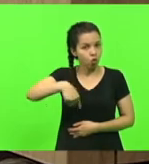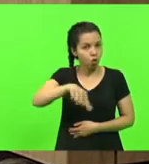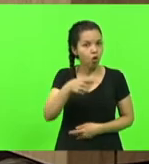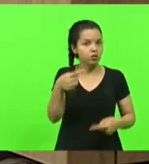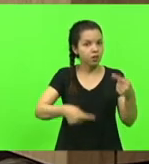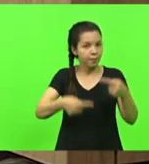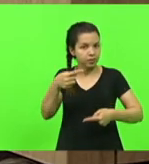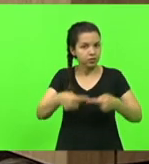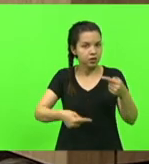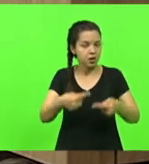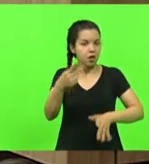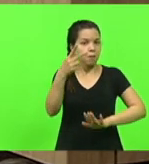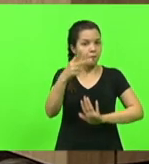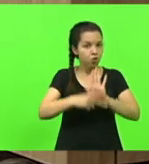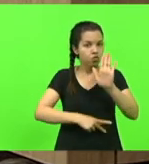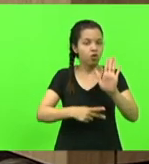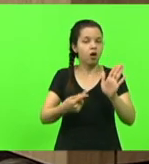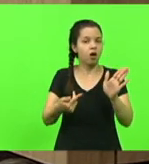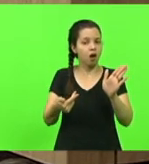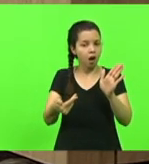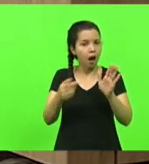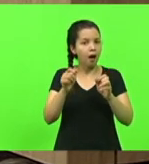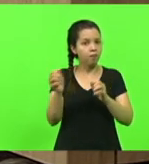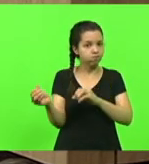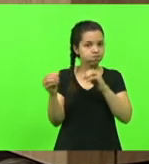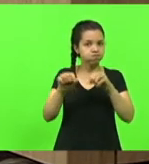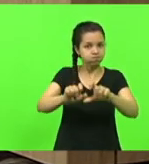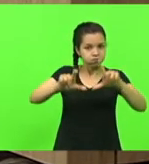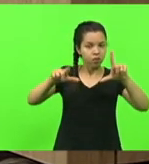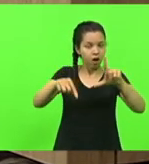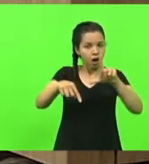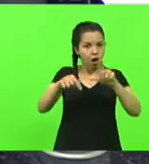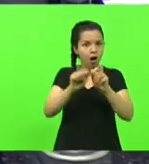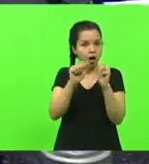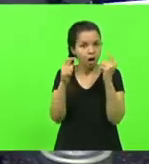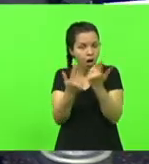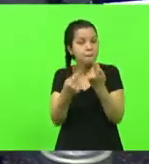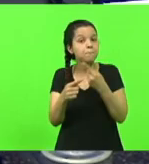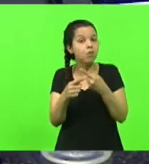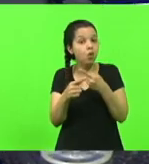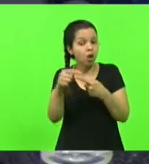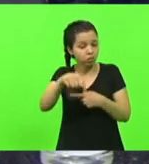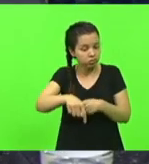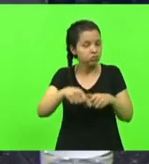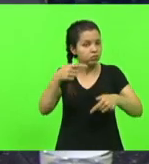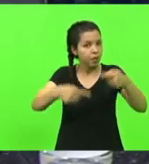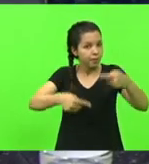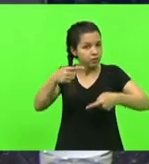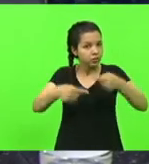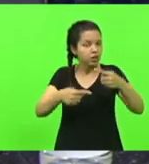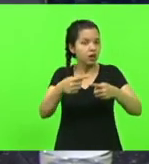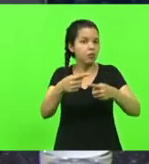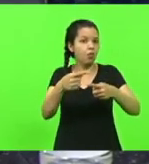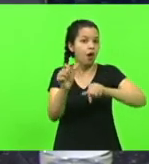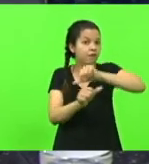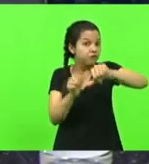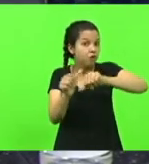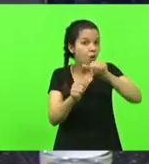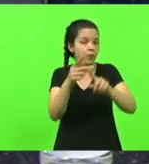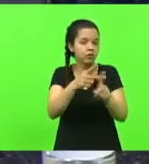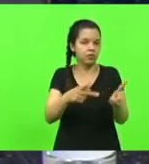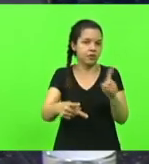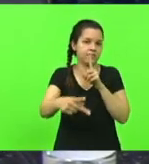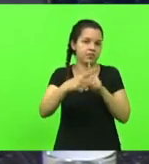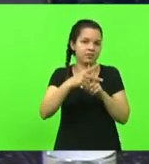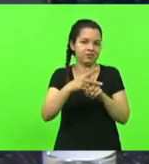esse projeto e ele apareceu nessa casa porque aqui debatemos a reforma da Previdência. E